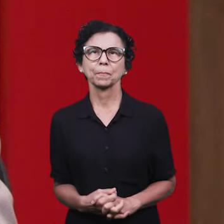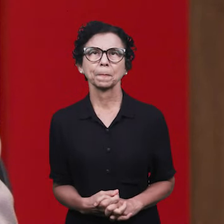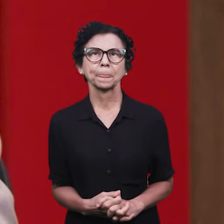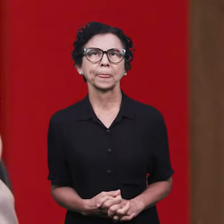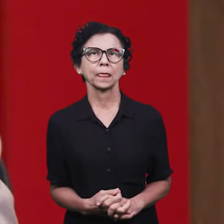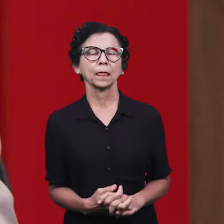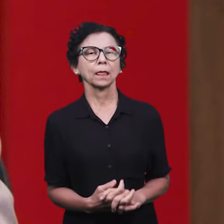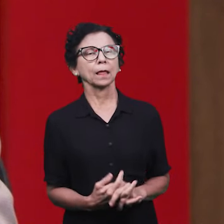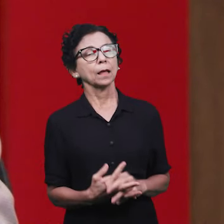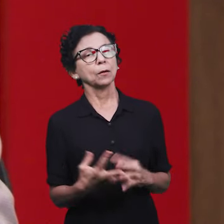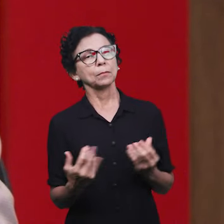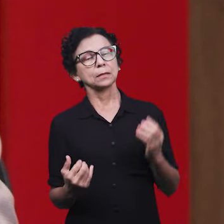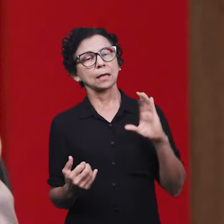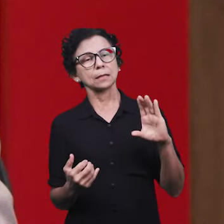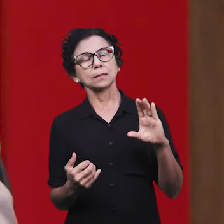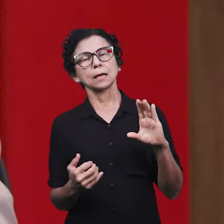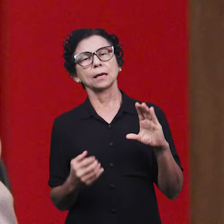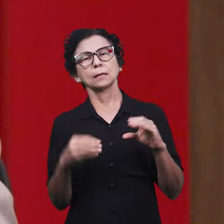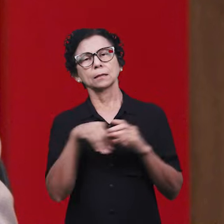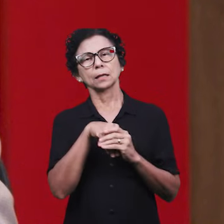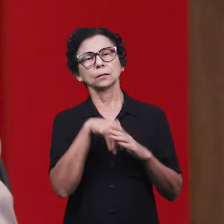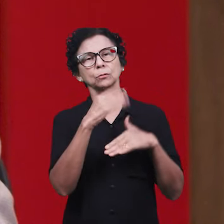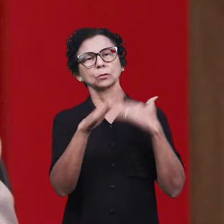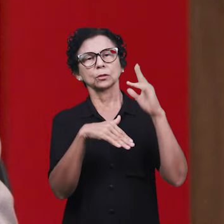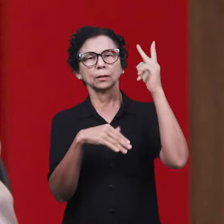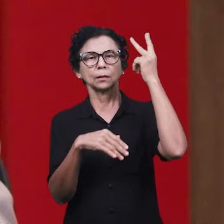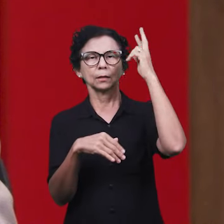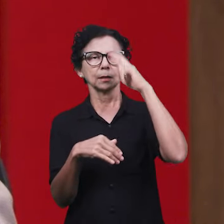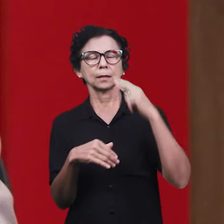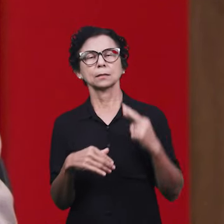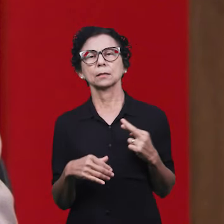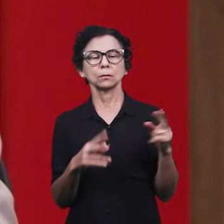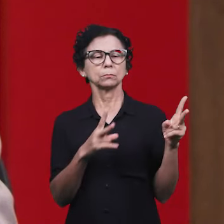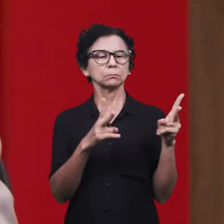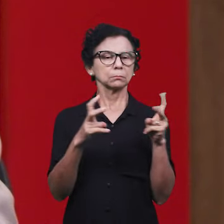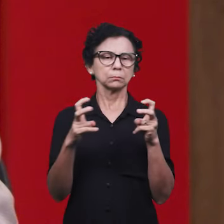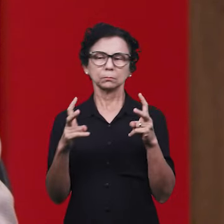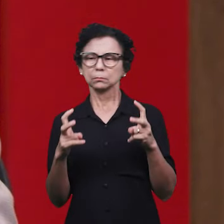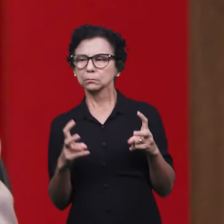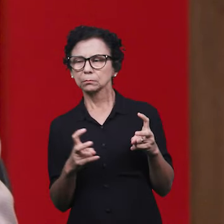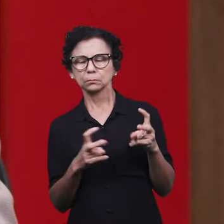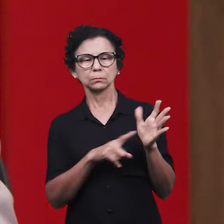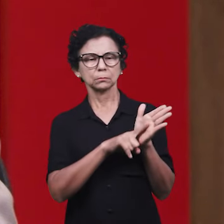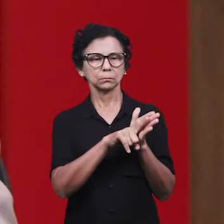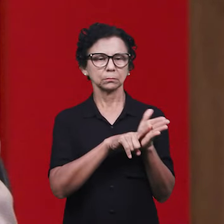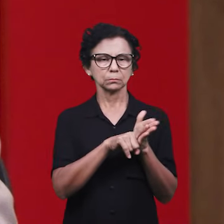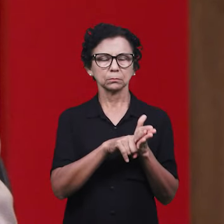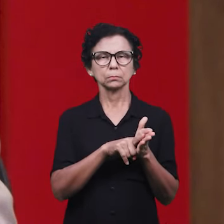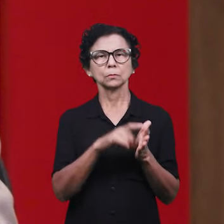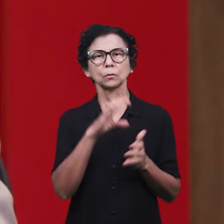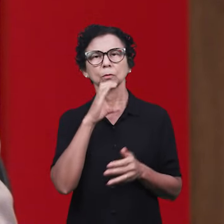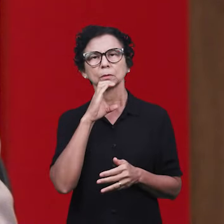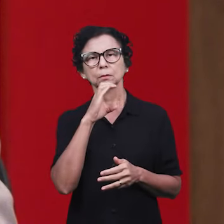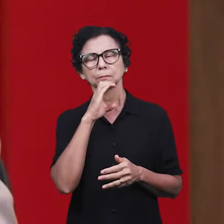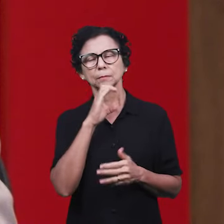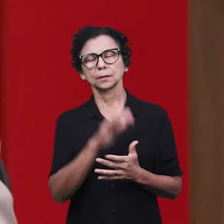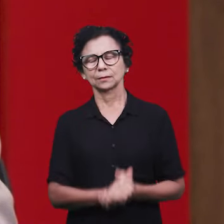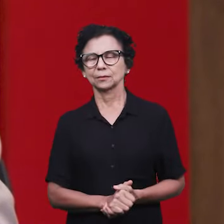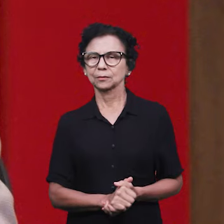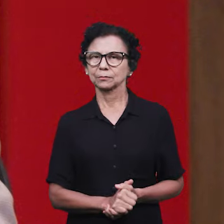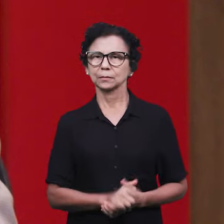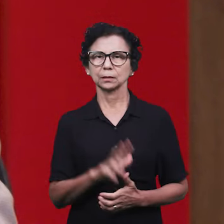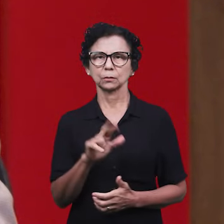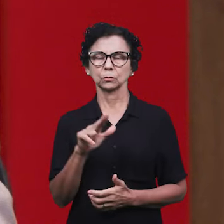dentro de uma dinâmica. É a dinâmica da razão, a dinâmica da observação, do conhecimento. Mas nada se compara